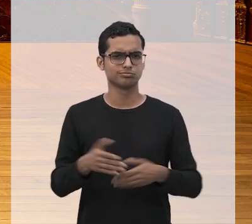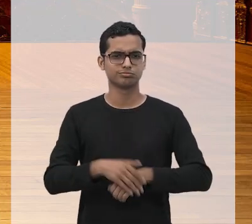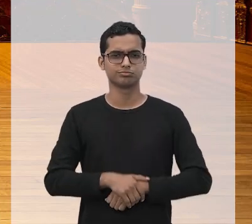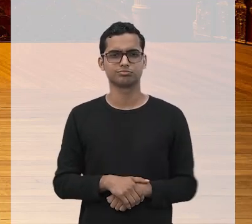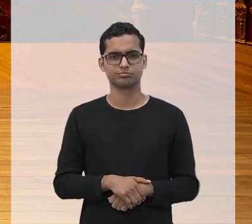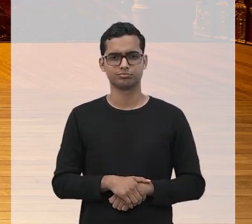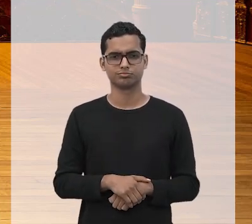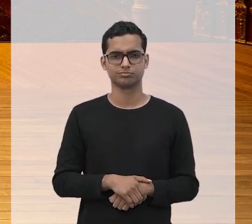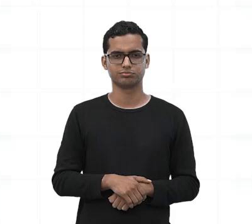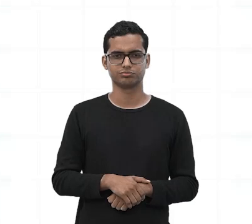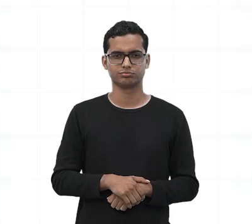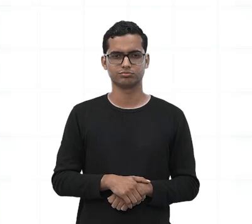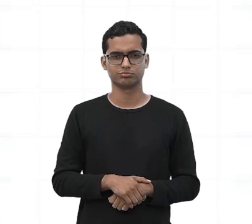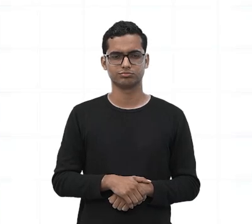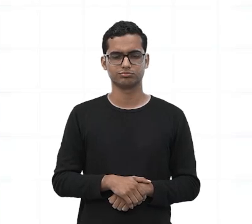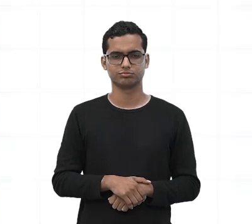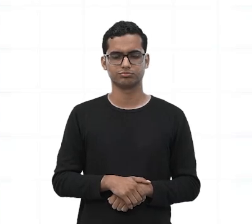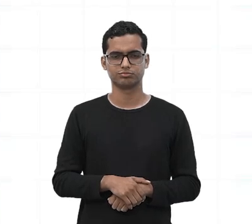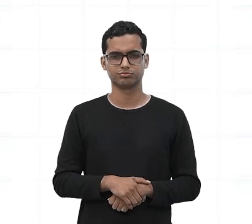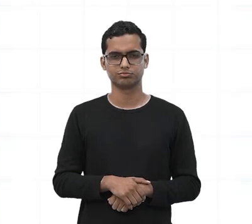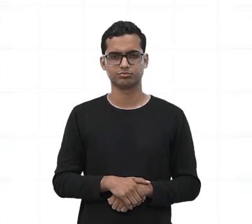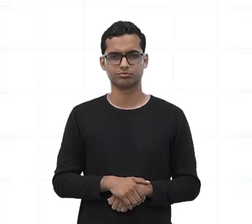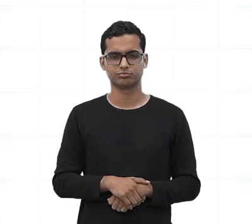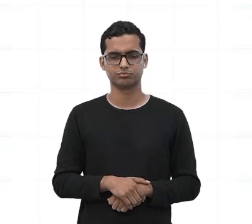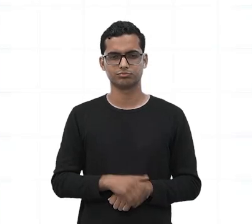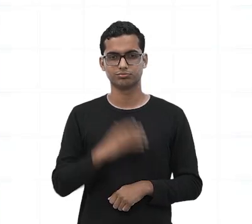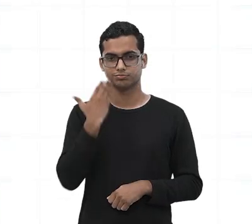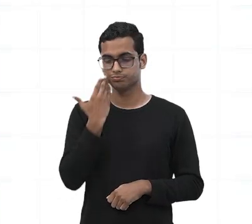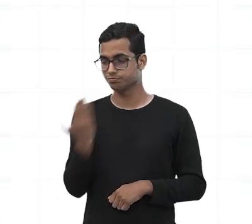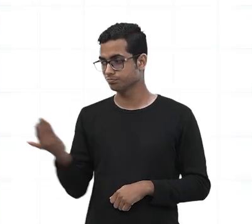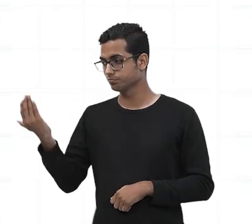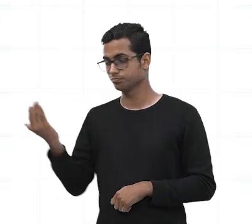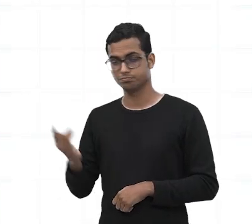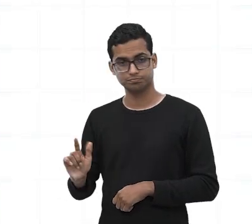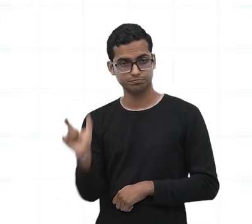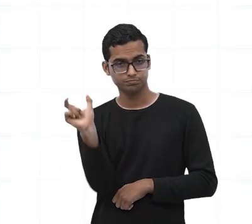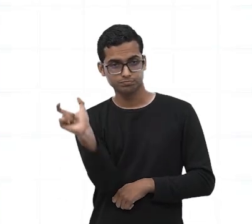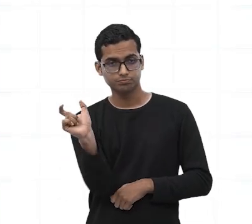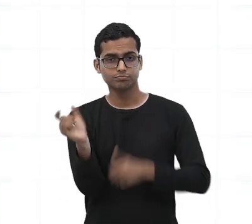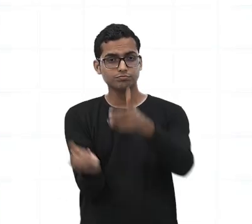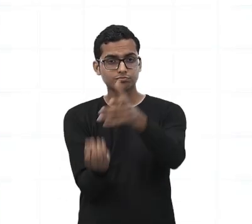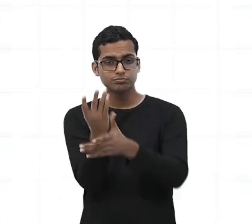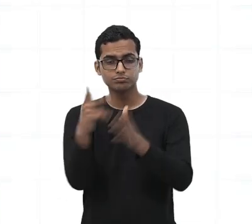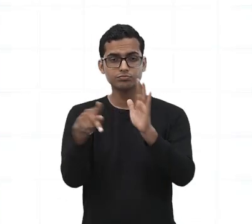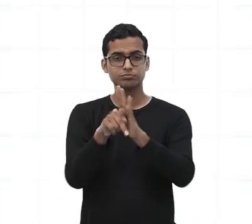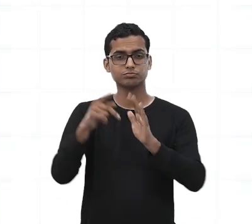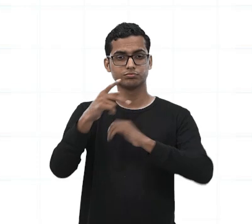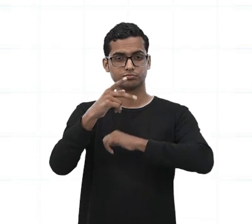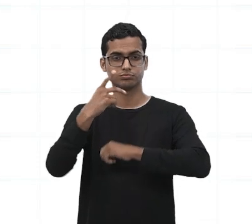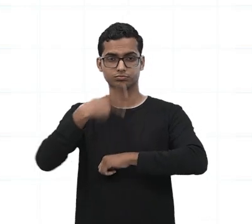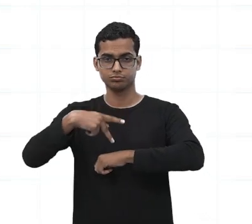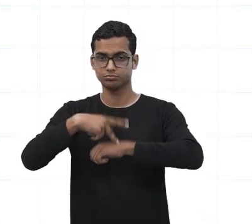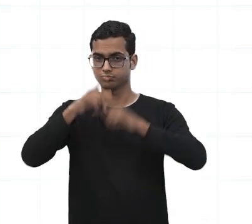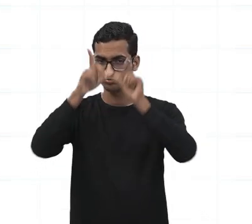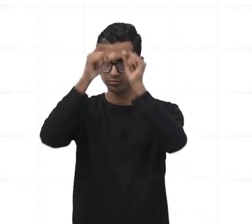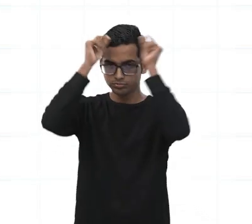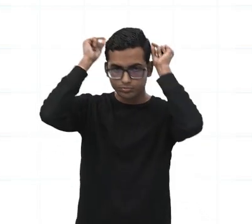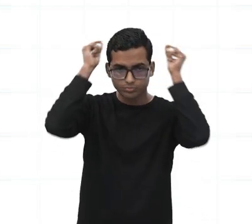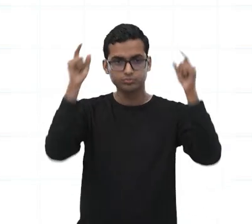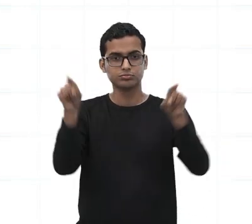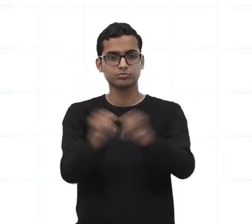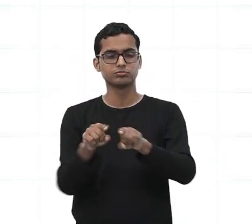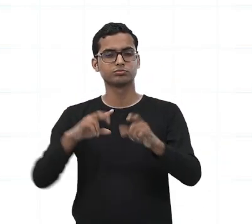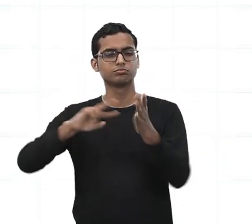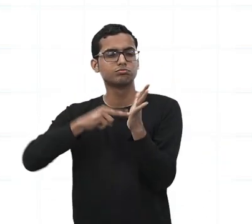significa teatro? Vamos ver? A palavra teatro tem origem grega e significa